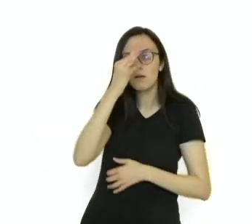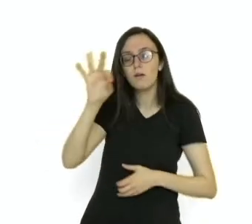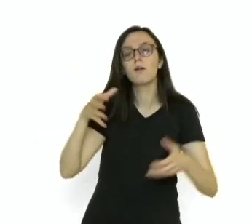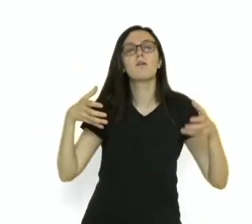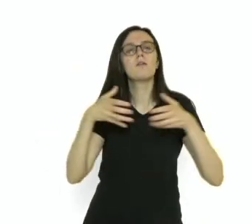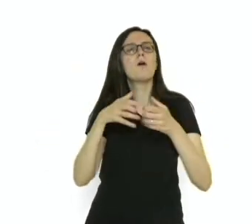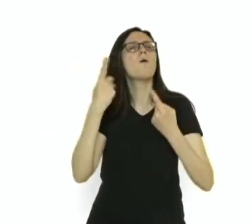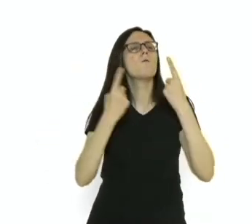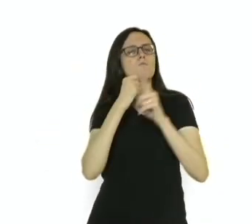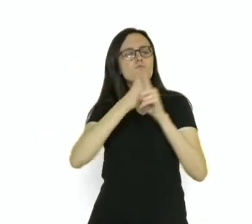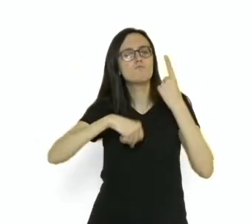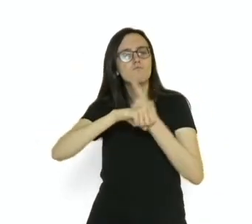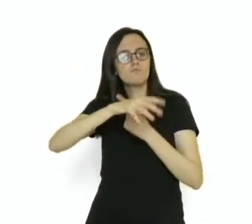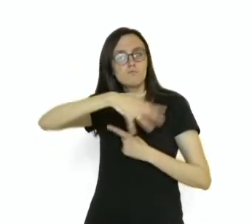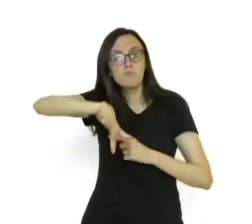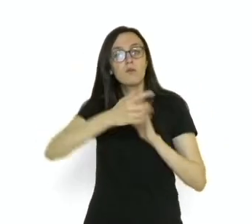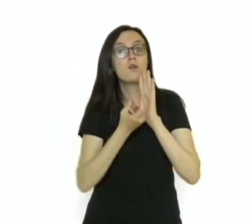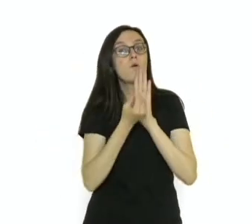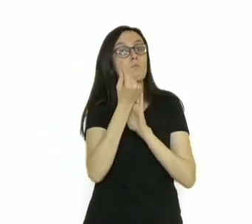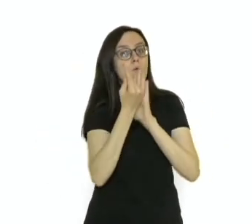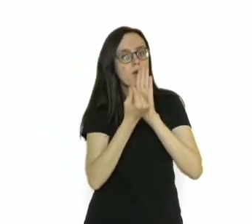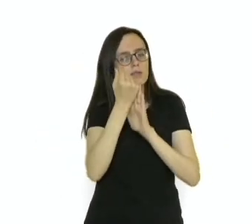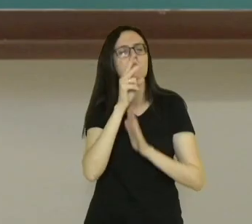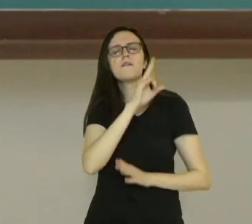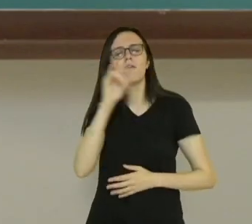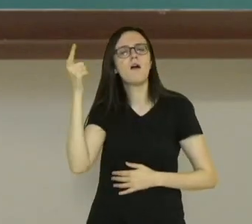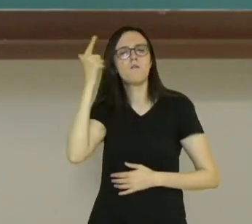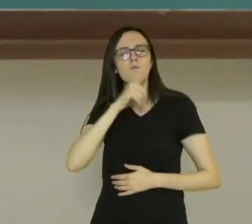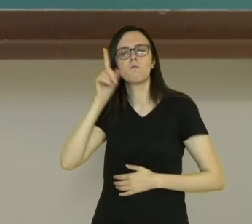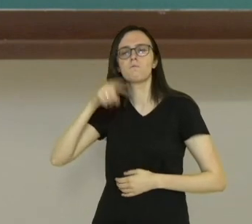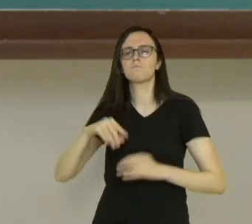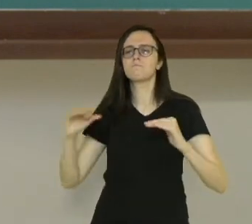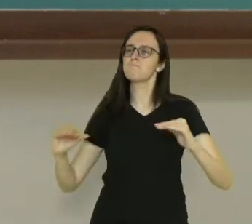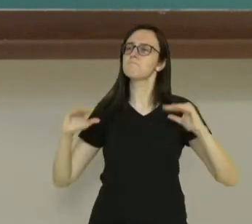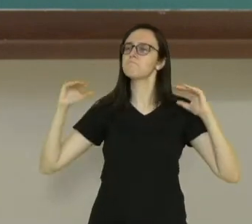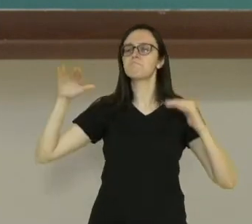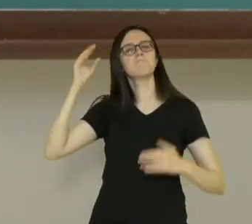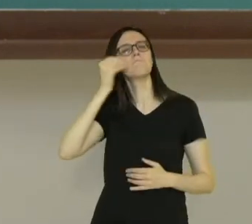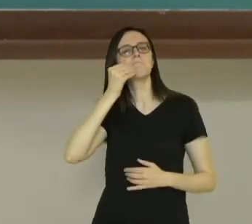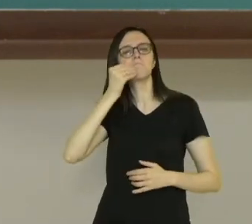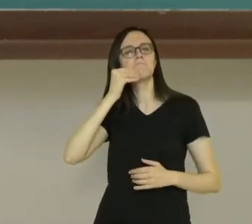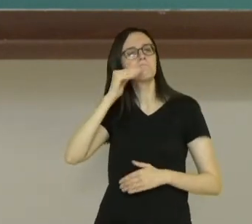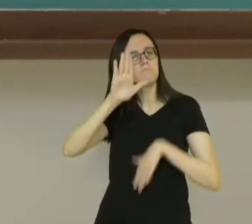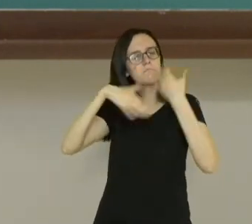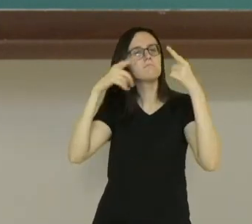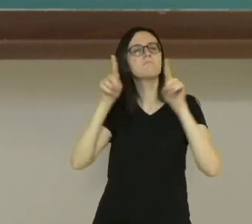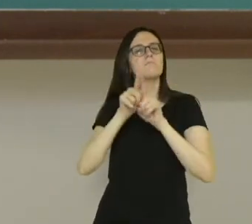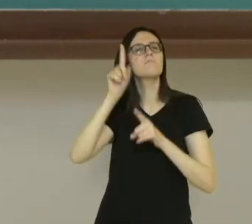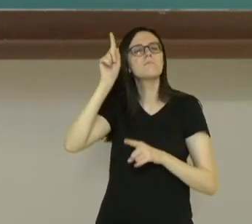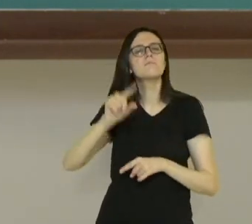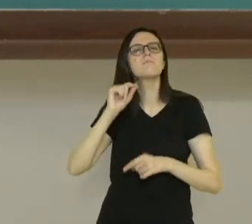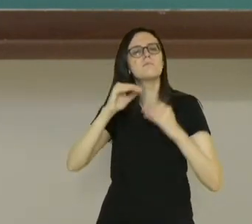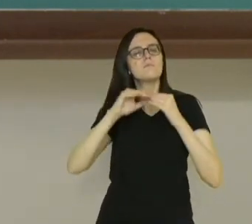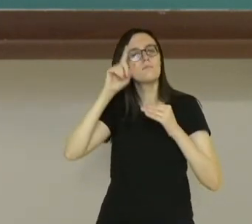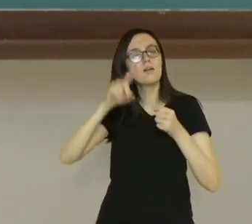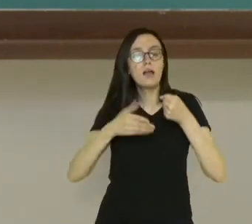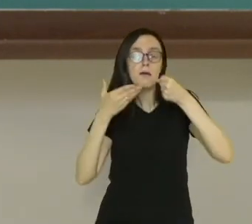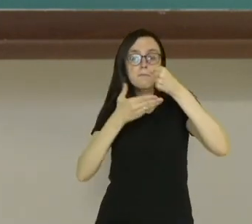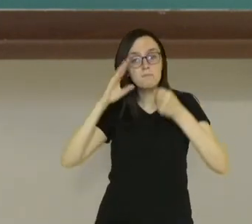grupo social da burguesia vai acabar assumindo uma posição privilegiada e passa a estabelecer as